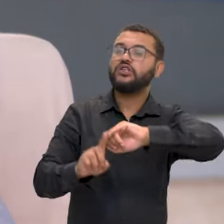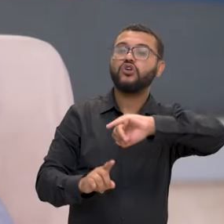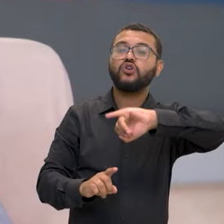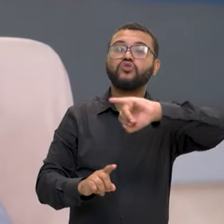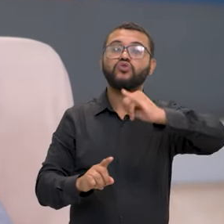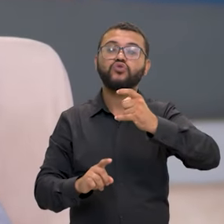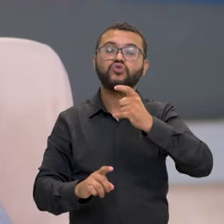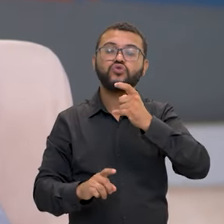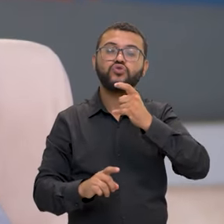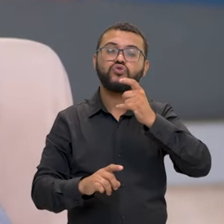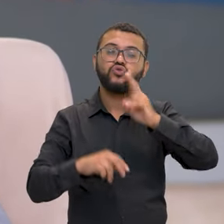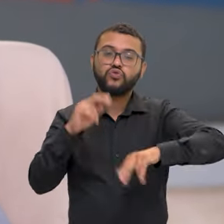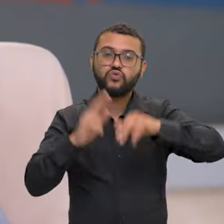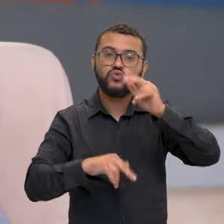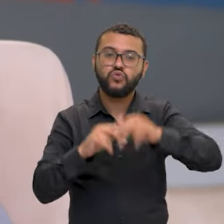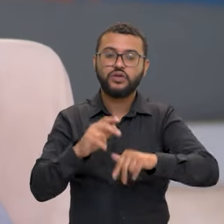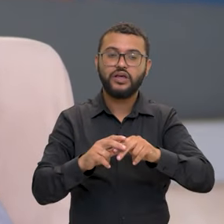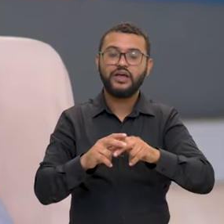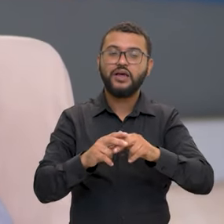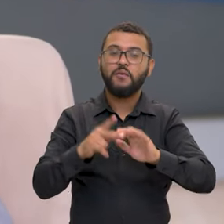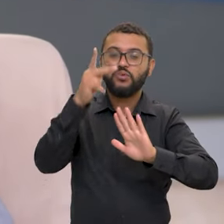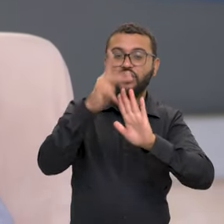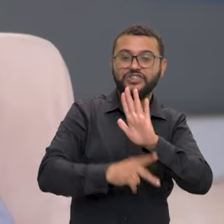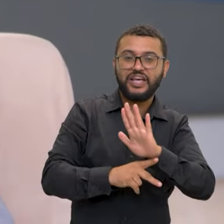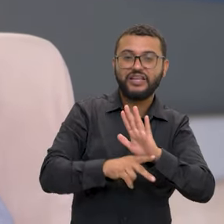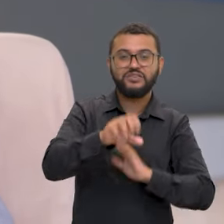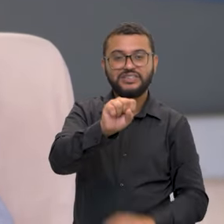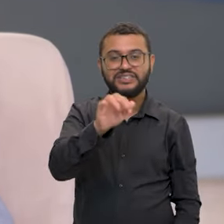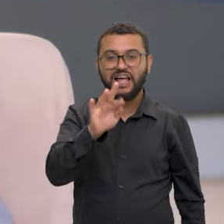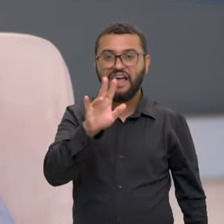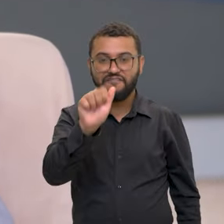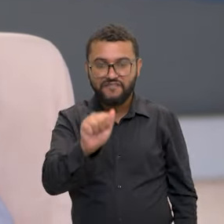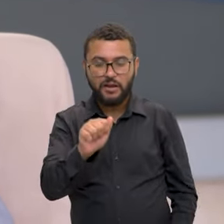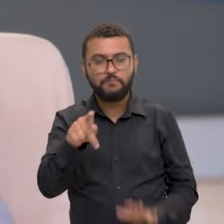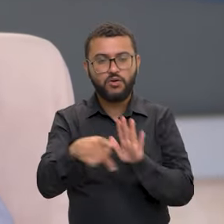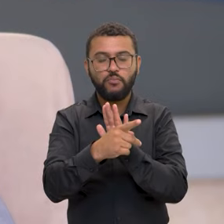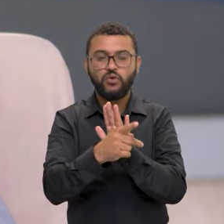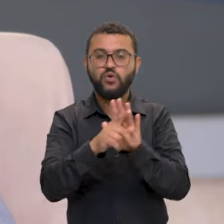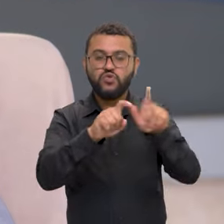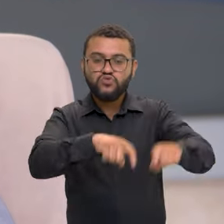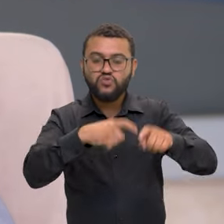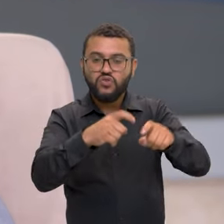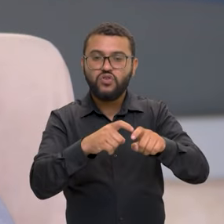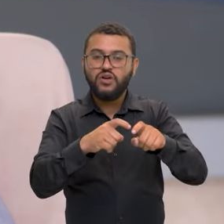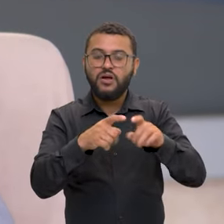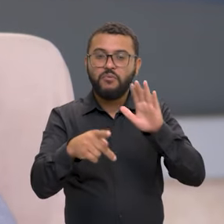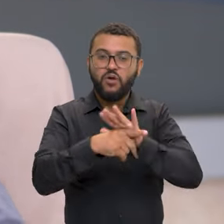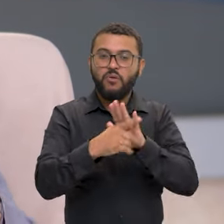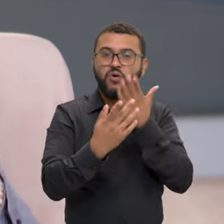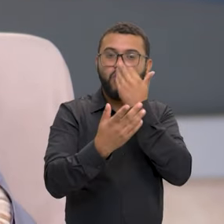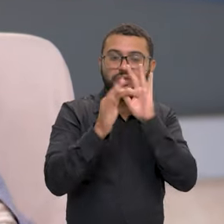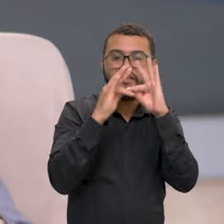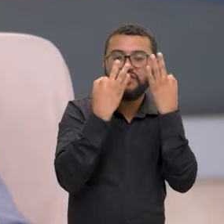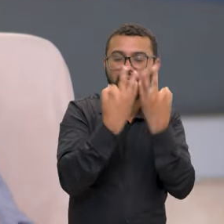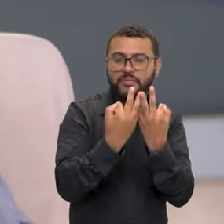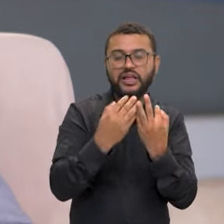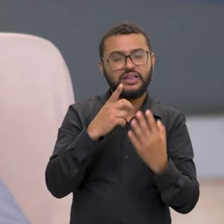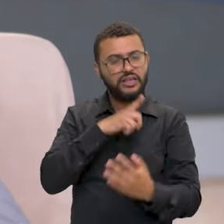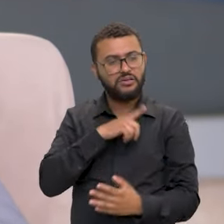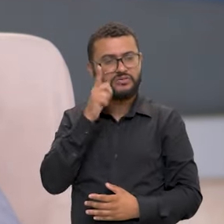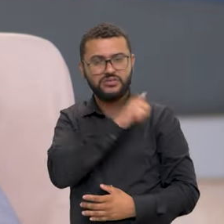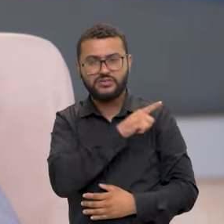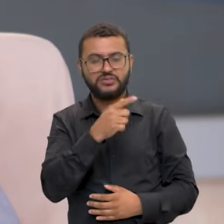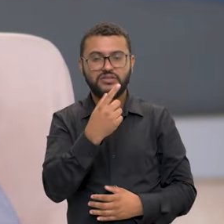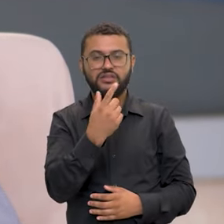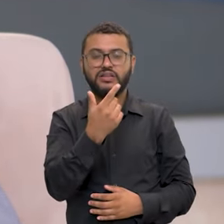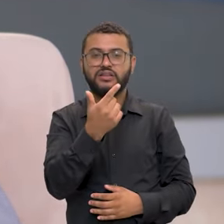do Brasil para a agricultura familiar. 71 bilhões, 600 milhões de crédito só para a